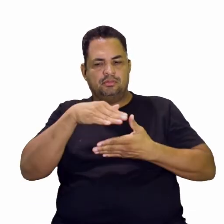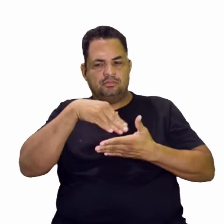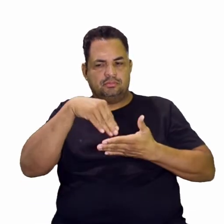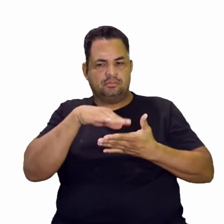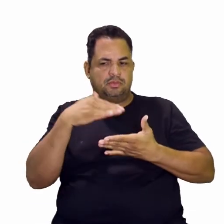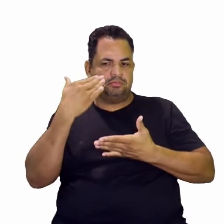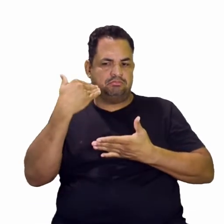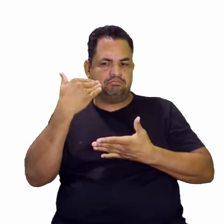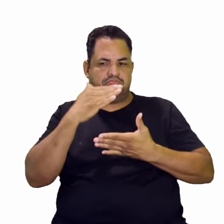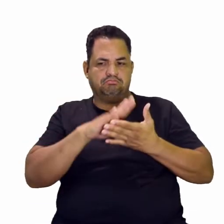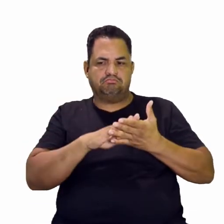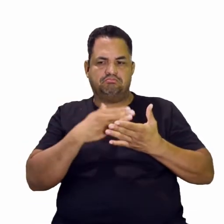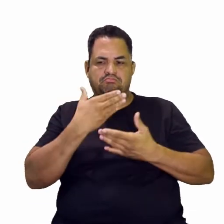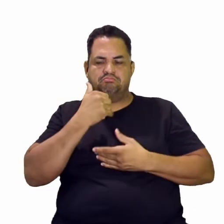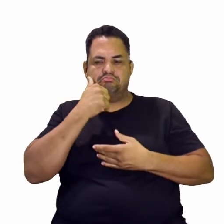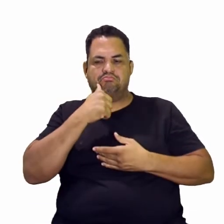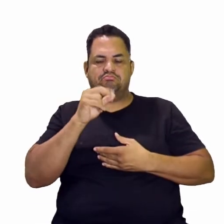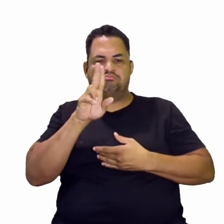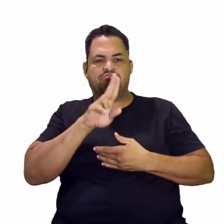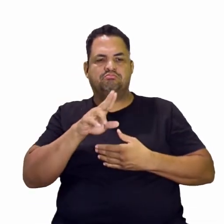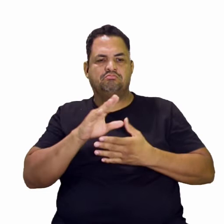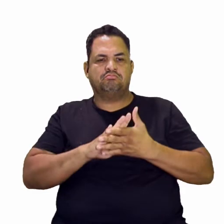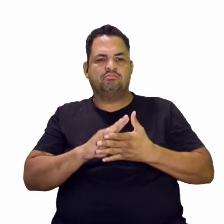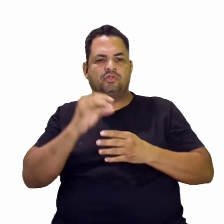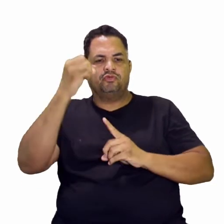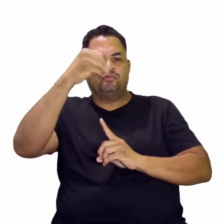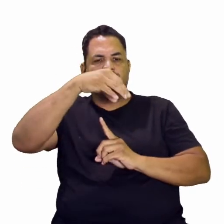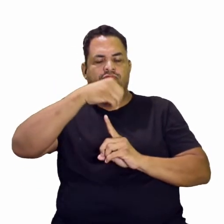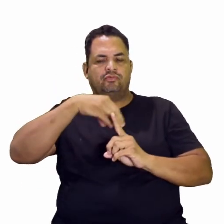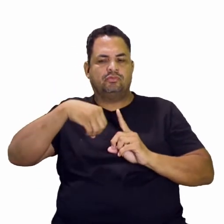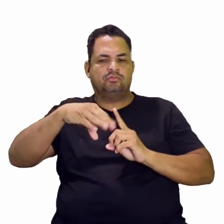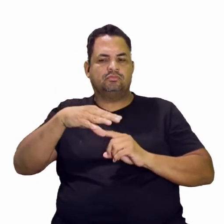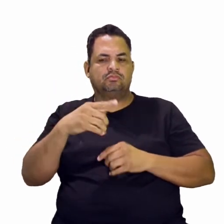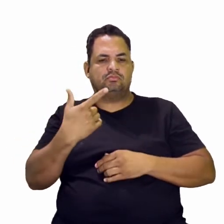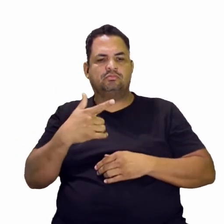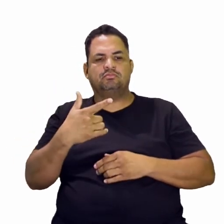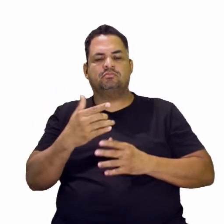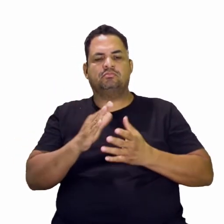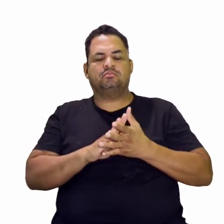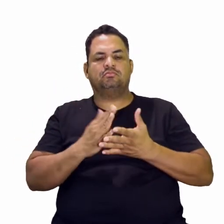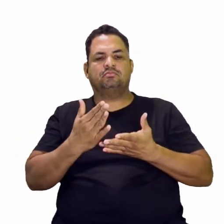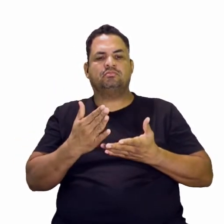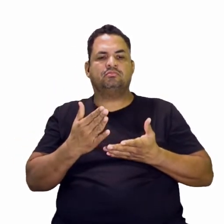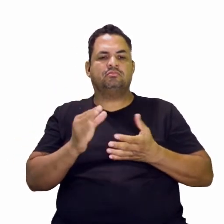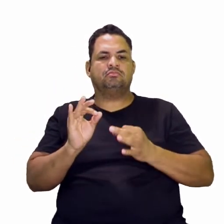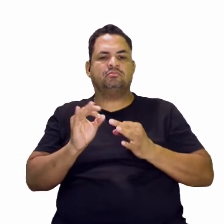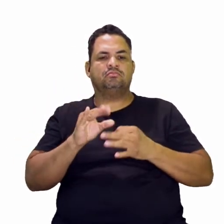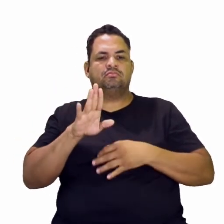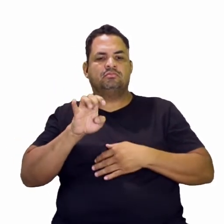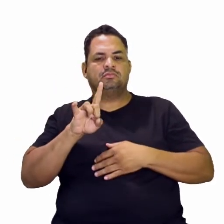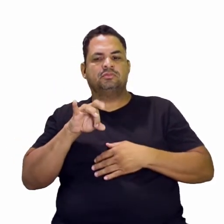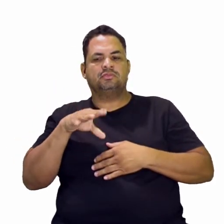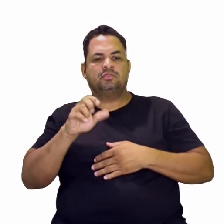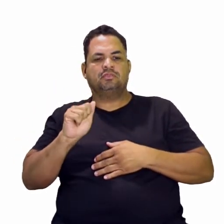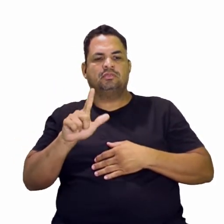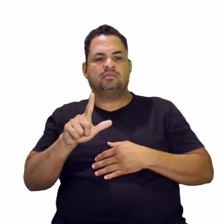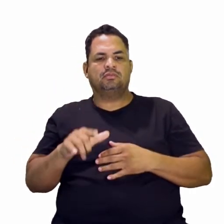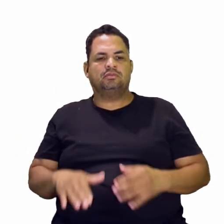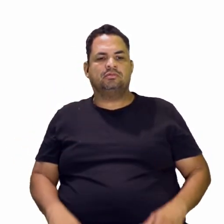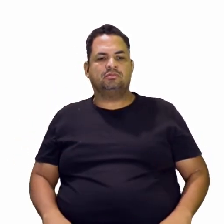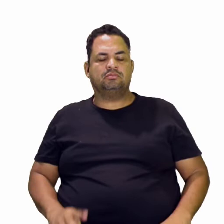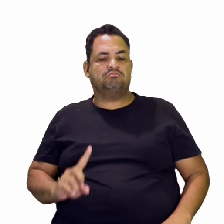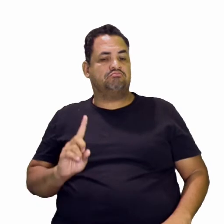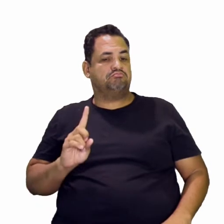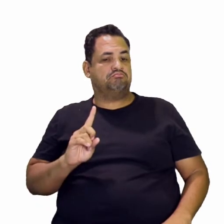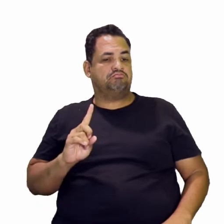de usar, tá? E aí os fungos também não vão ter o colesterol e sim o ergasterol. O que